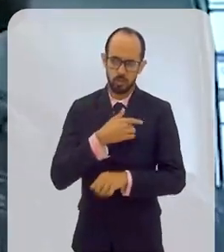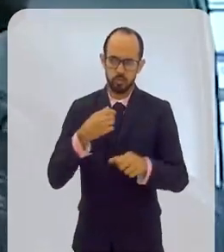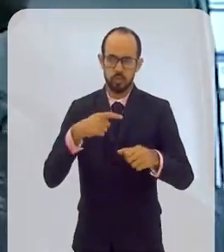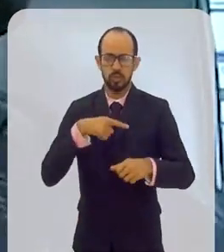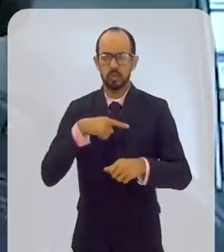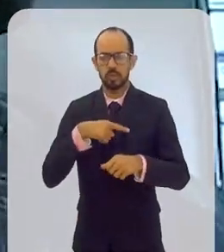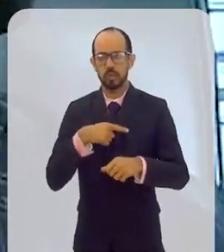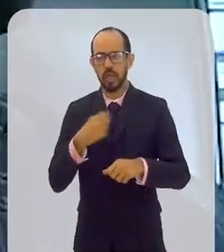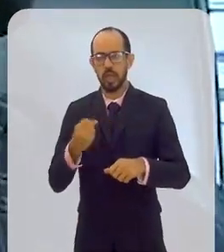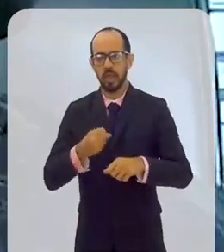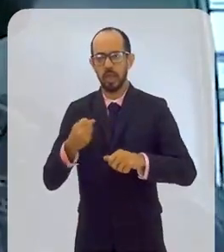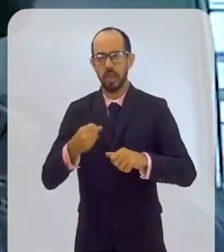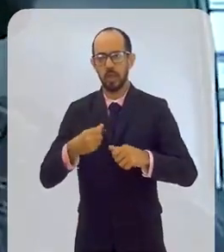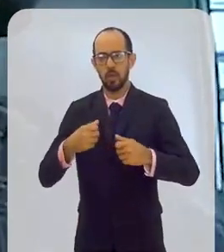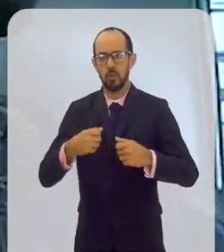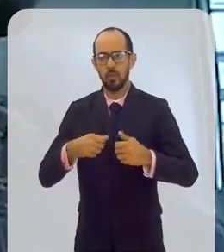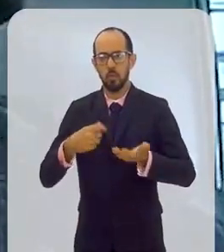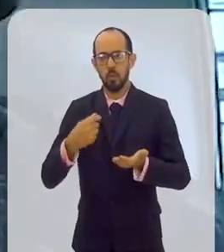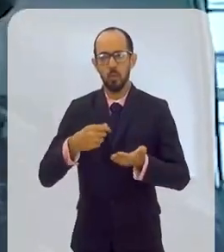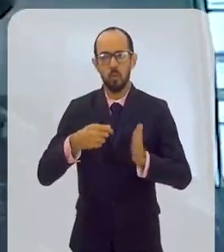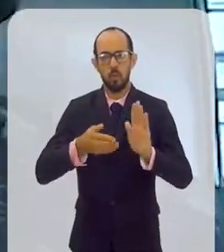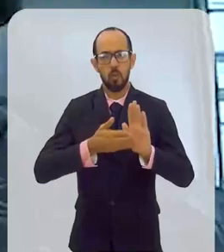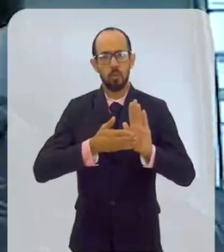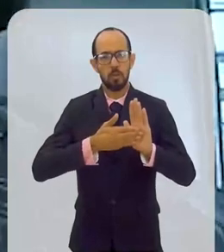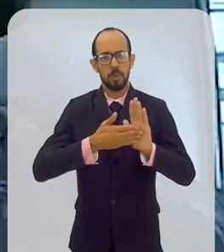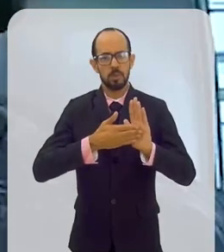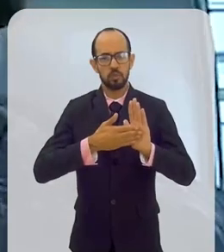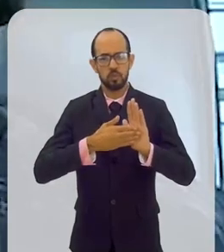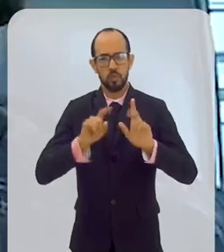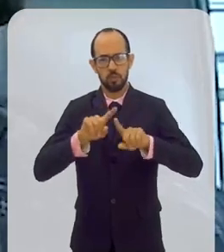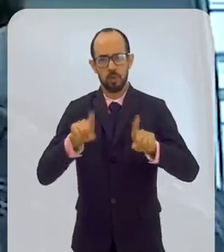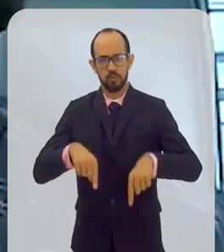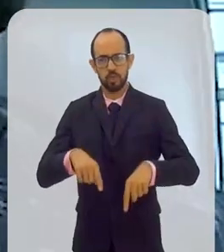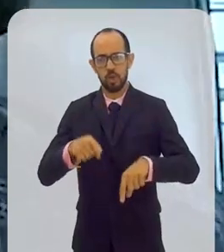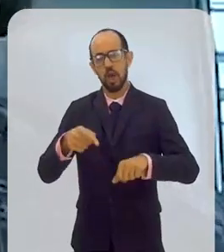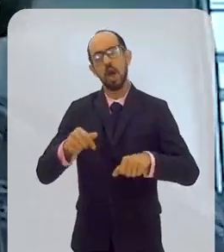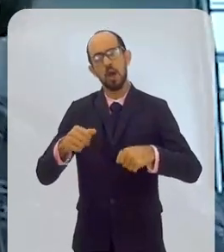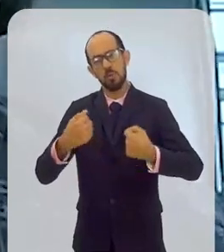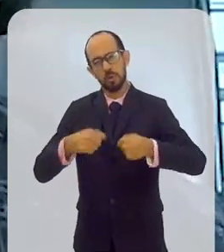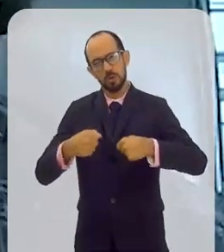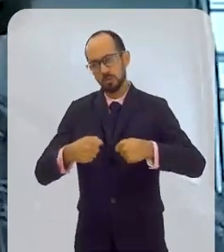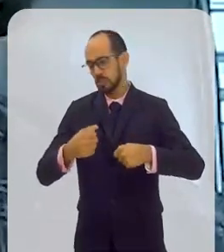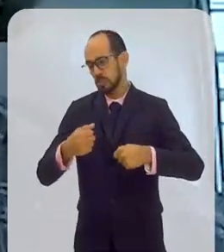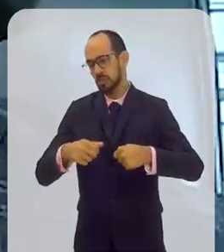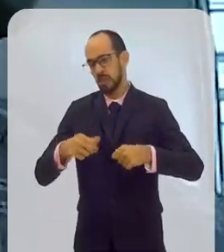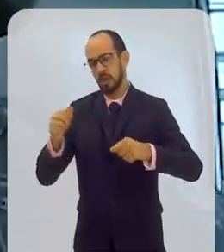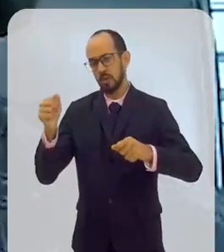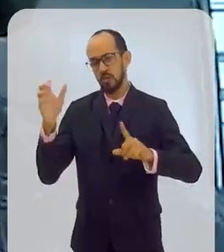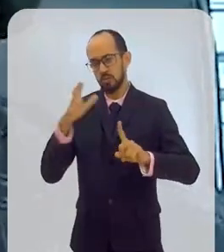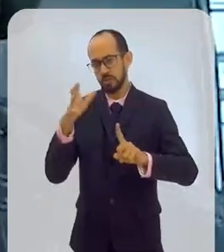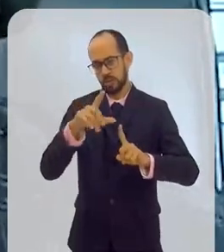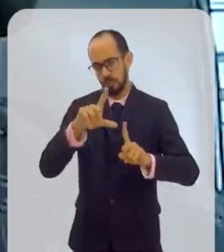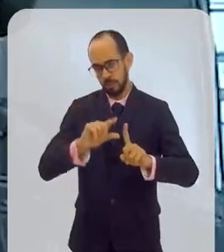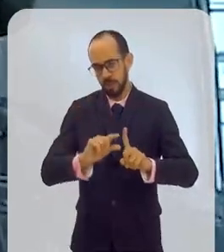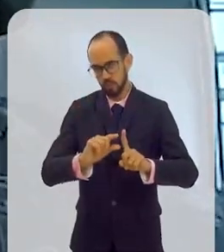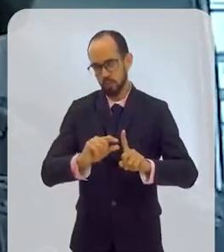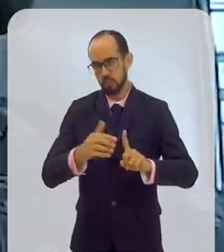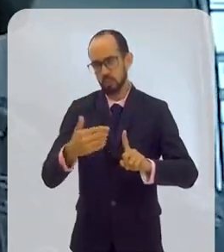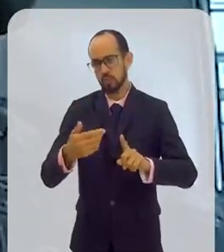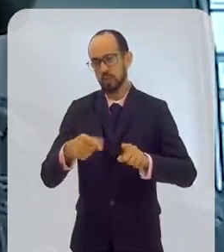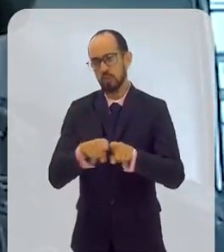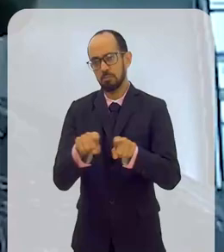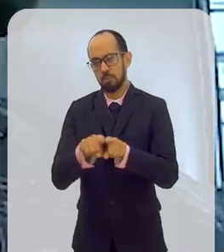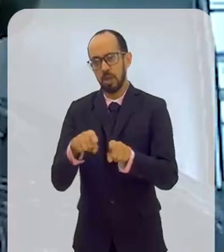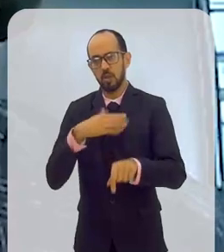que tem índices constitucionais, ele não deveria afetar a gente. Então, são demandas que a gente está colocando. Por outro lado,